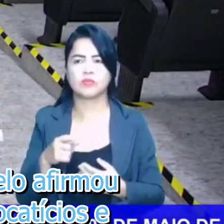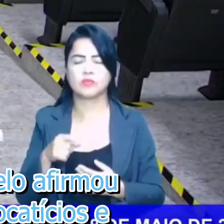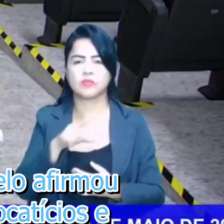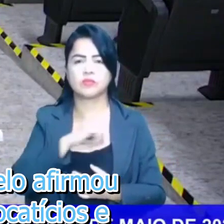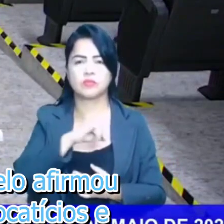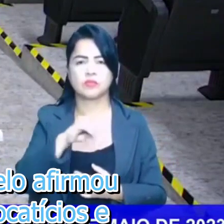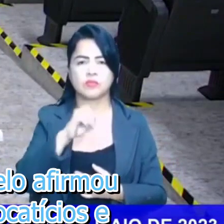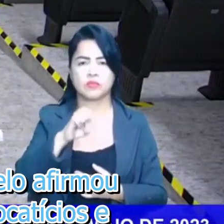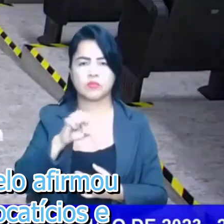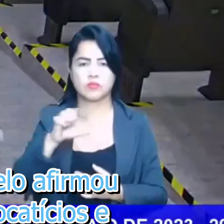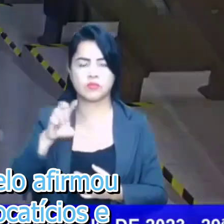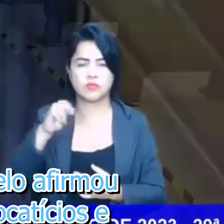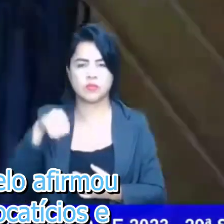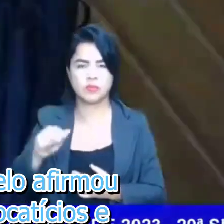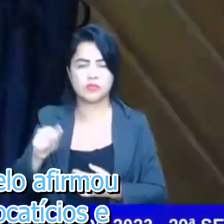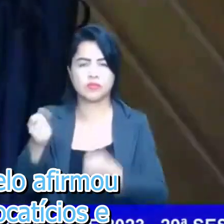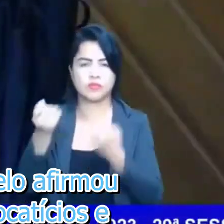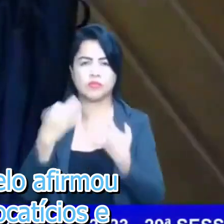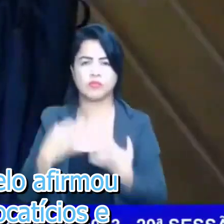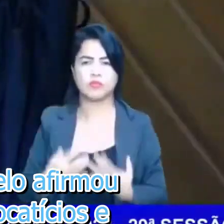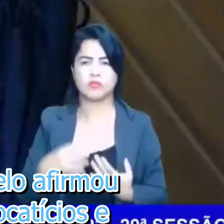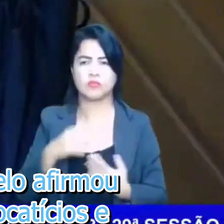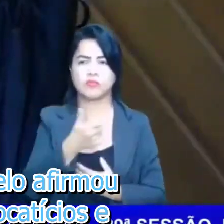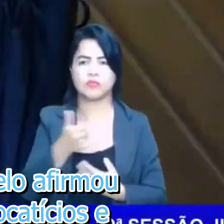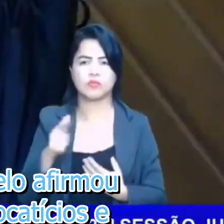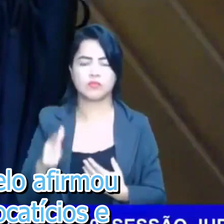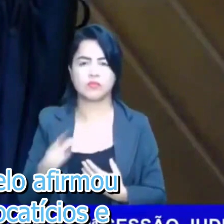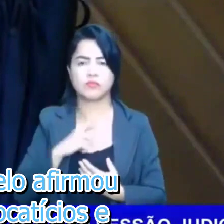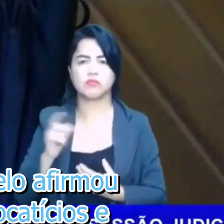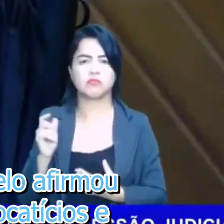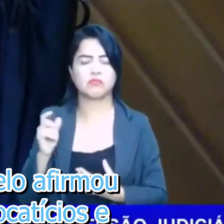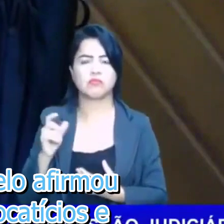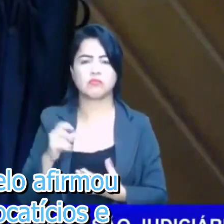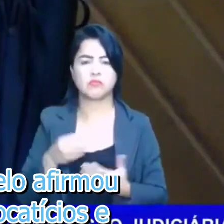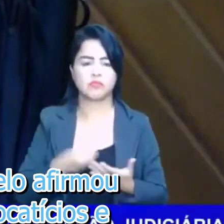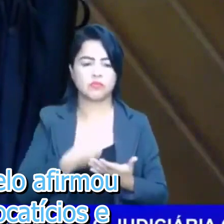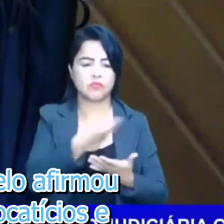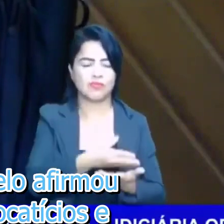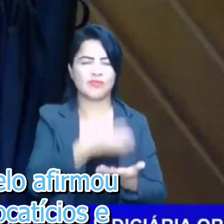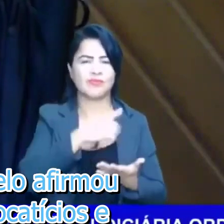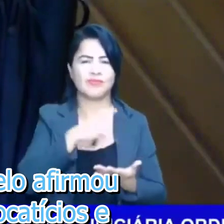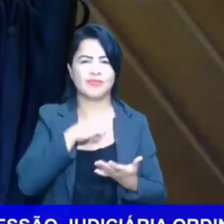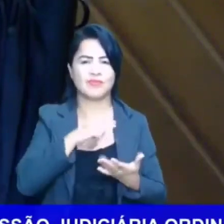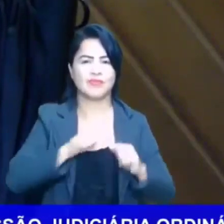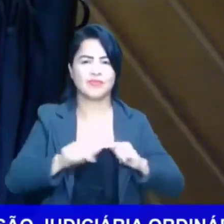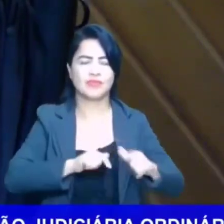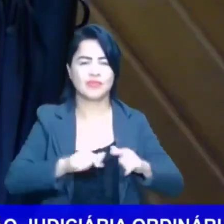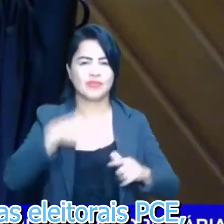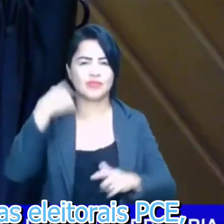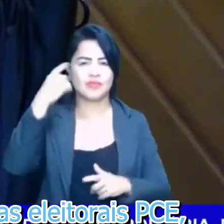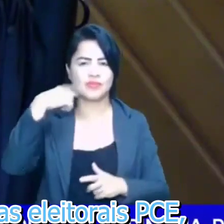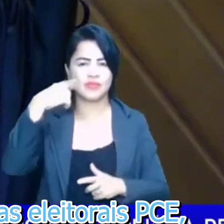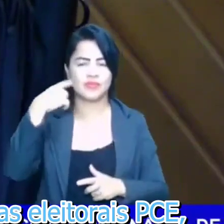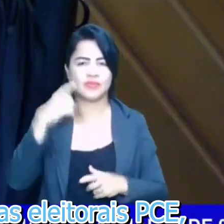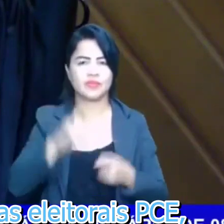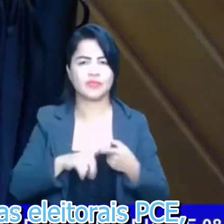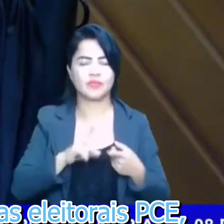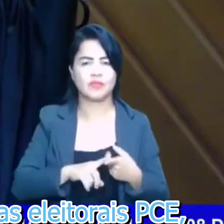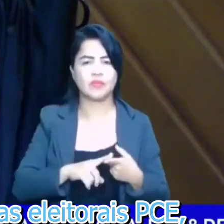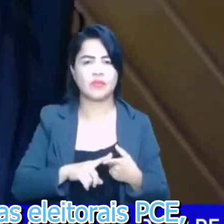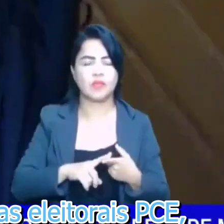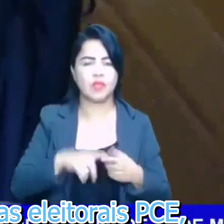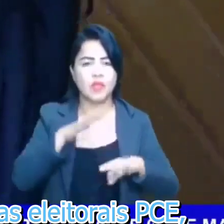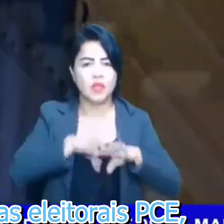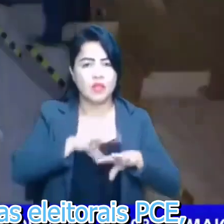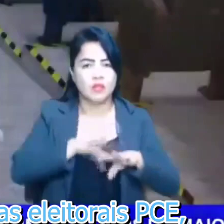candidata Joelma de Souza Chagas Melo afirmou que em não foram mesa, efetuados lançamentos Celos, no serviço da advocatícia fazendo leitura e na de tela contabilidade